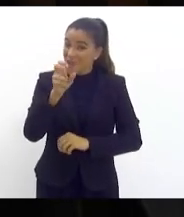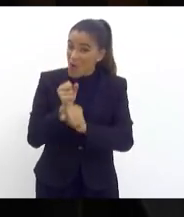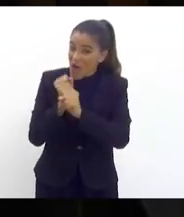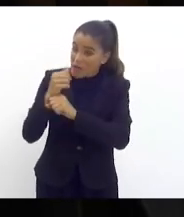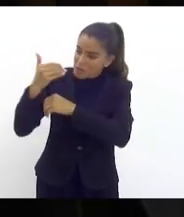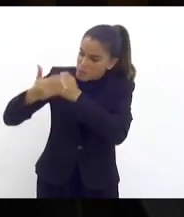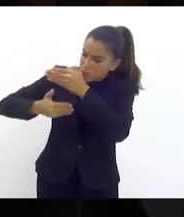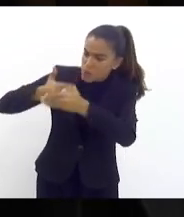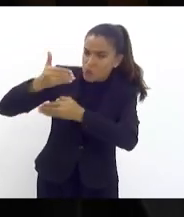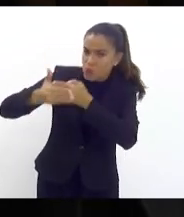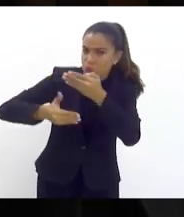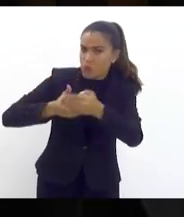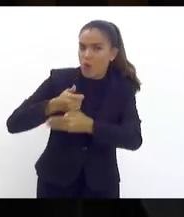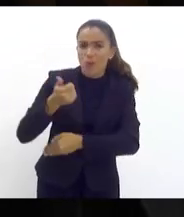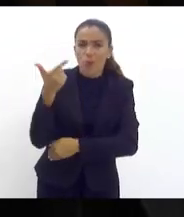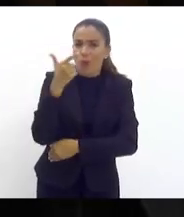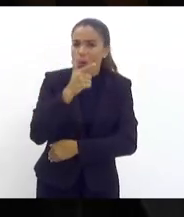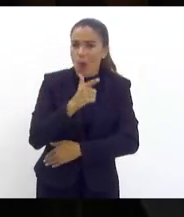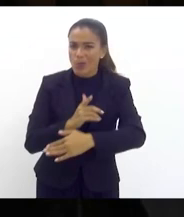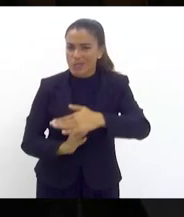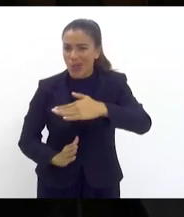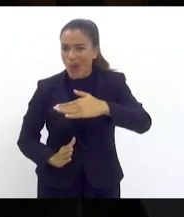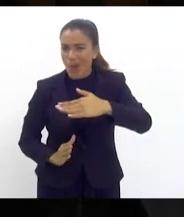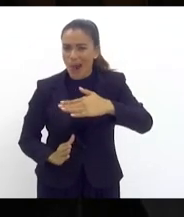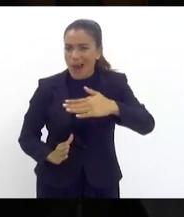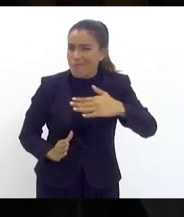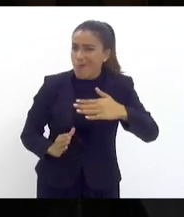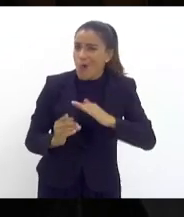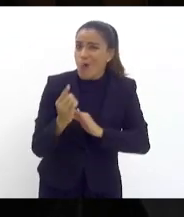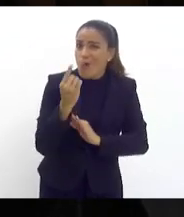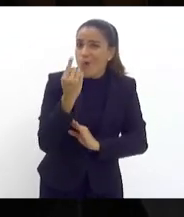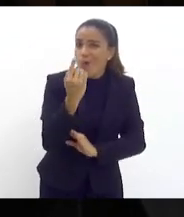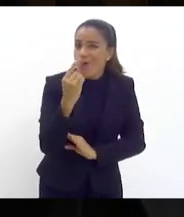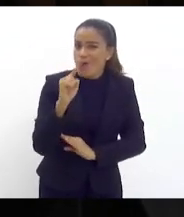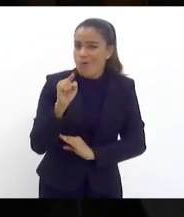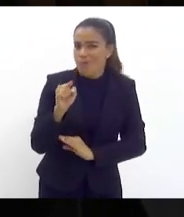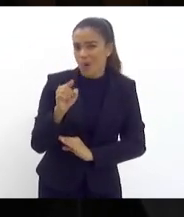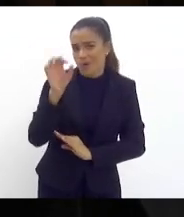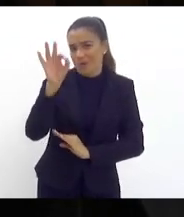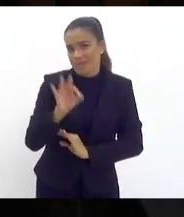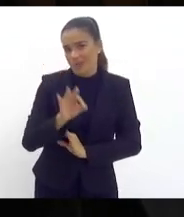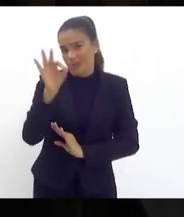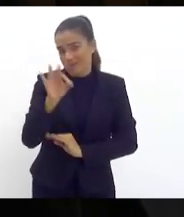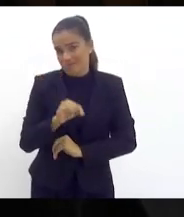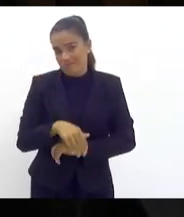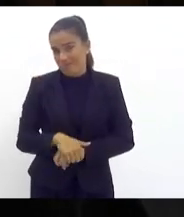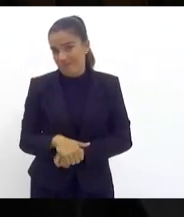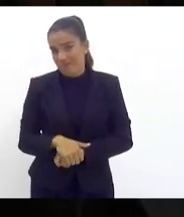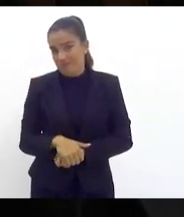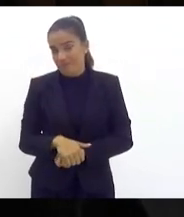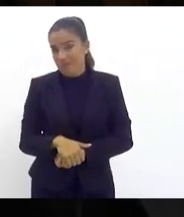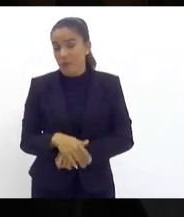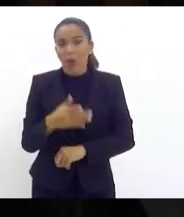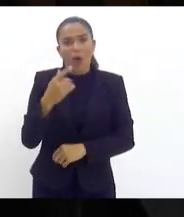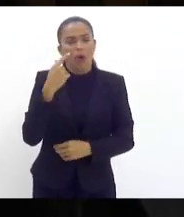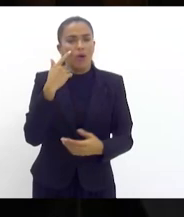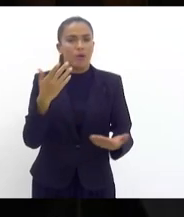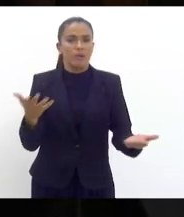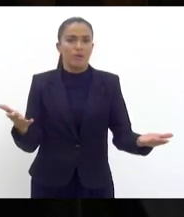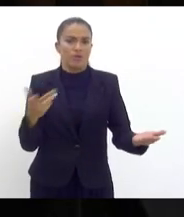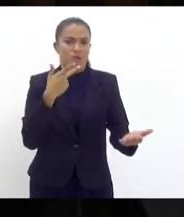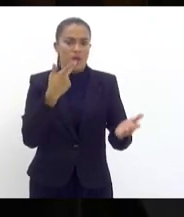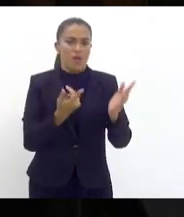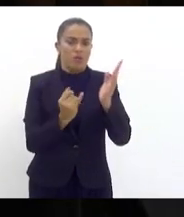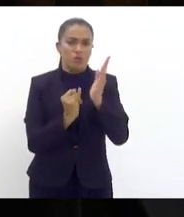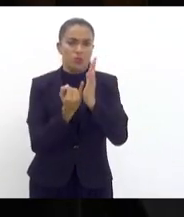anos, não chegou a um ponto percentual. Ora, mas eu estou falando de